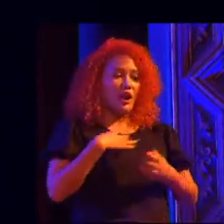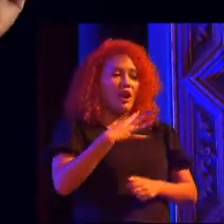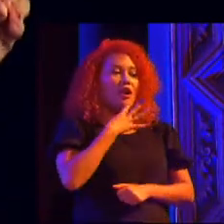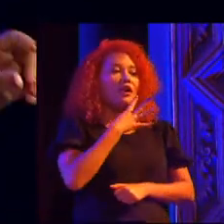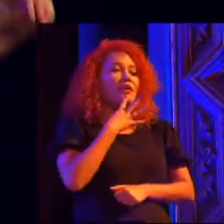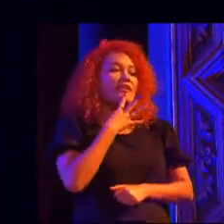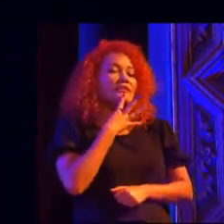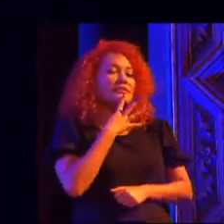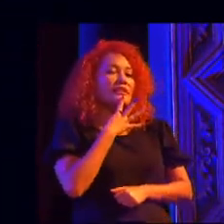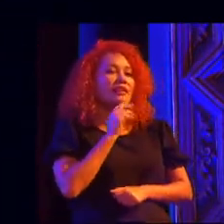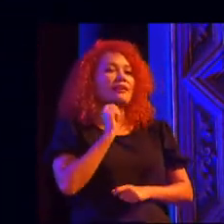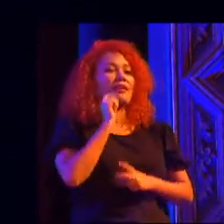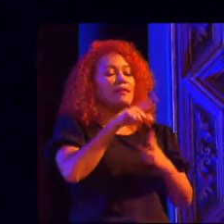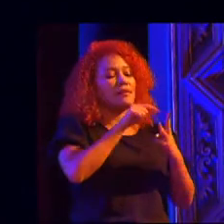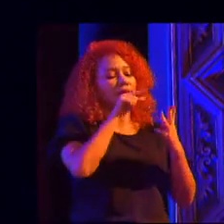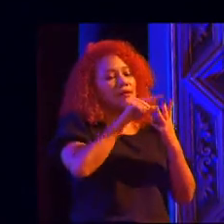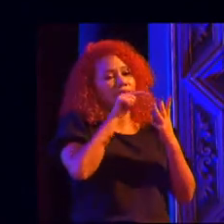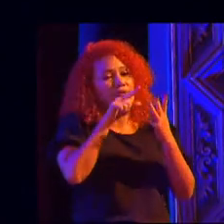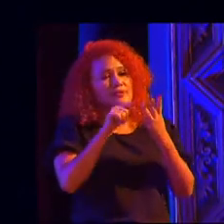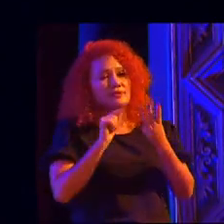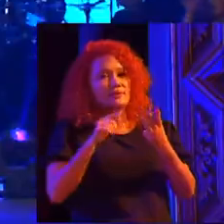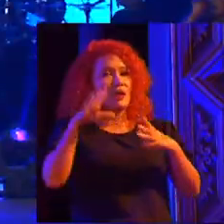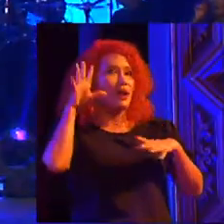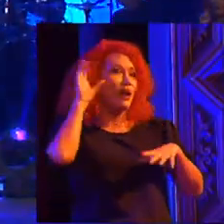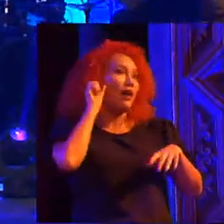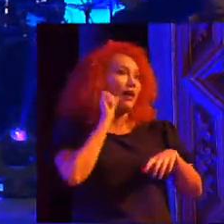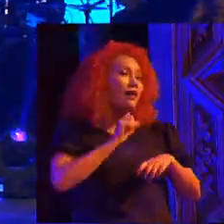concorrentes na categoria Projeto Audiovisual.